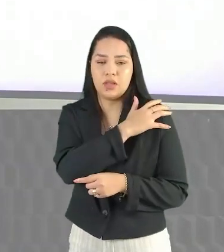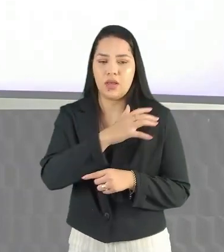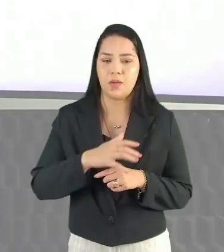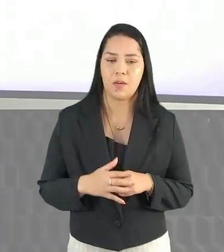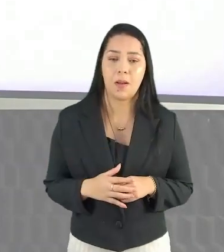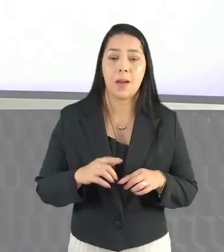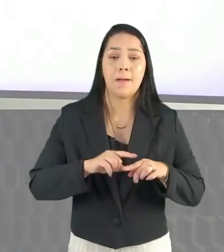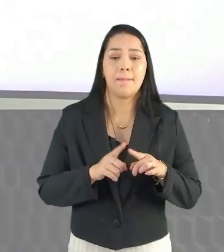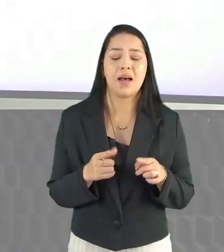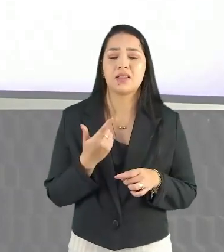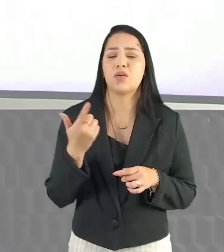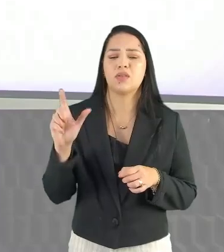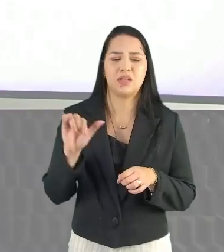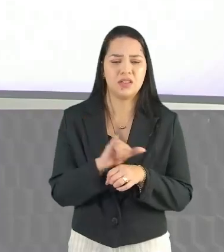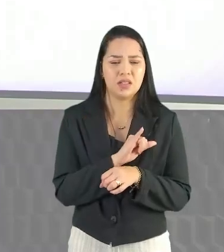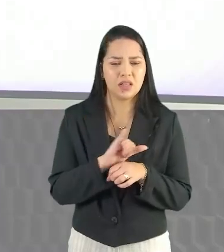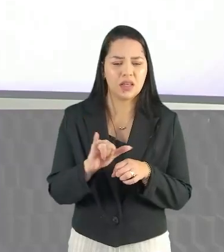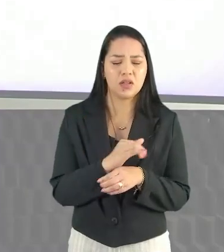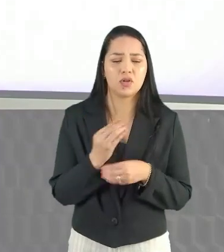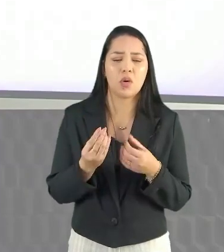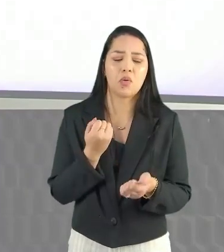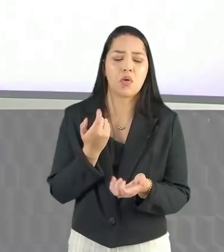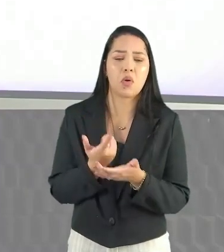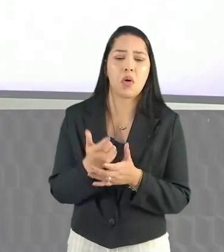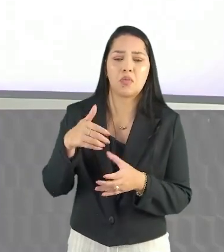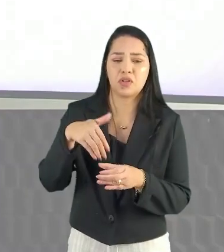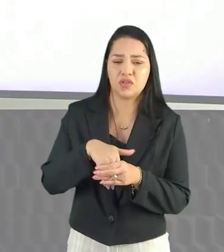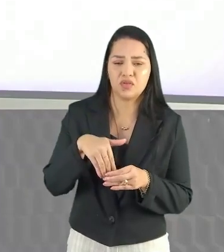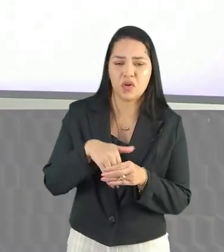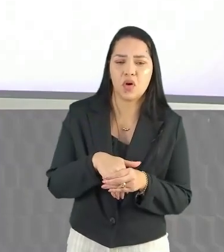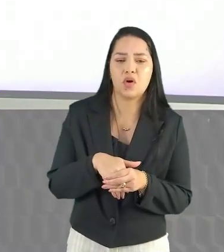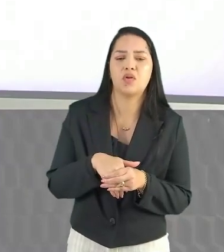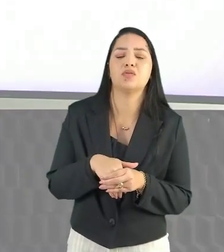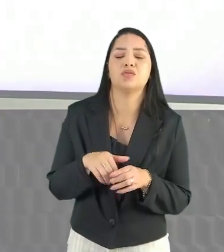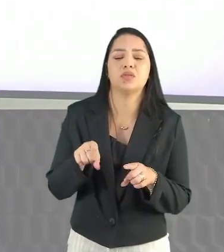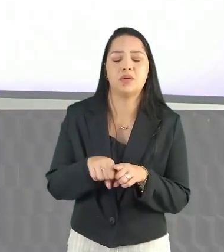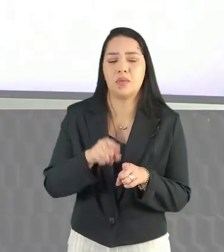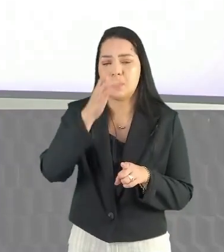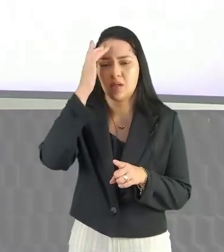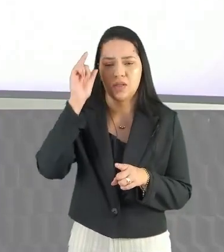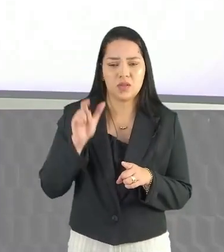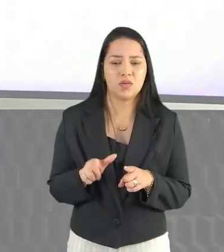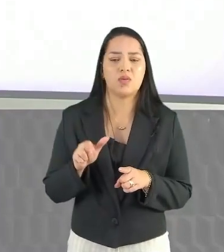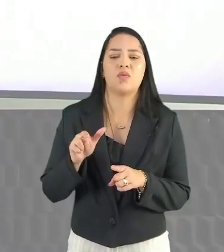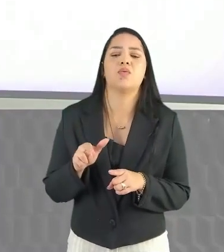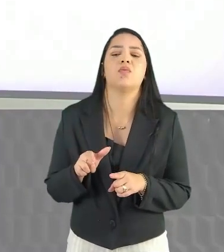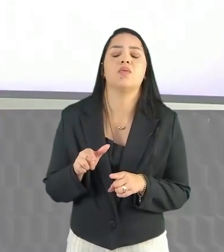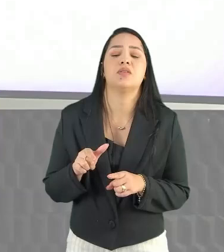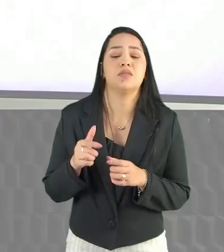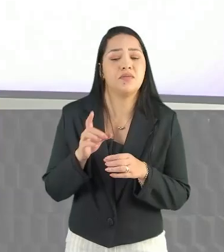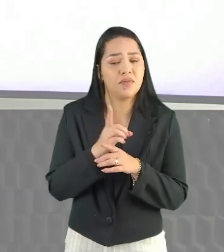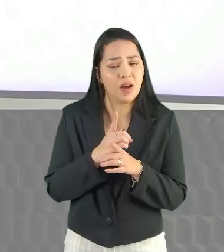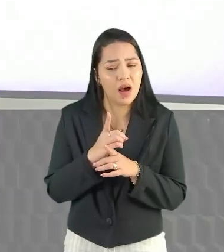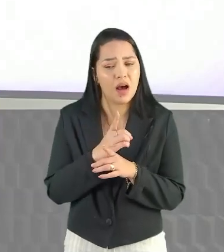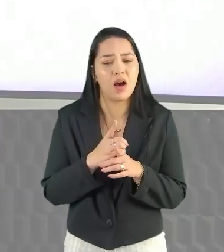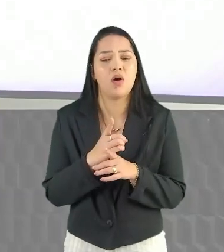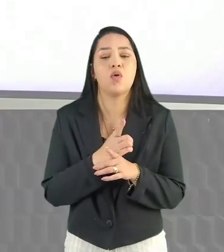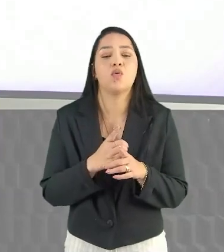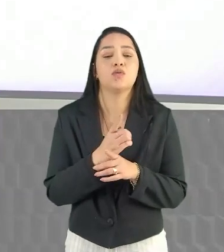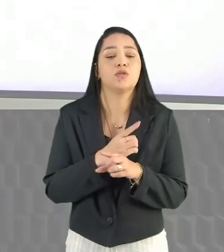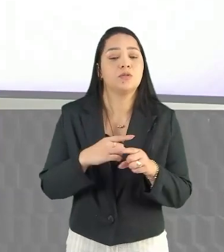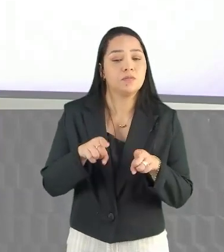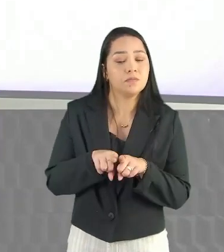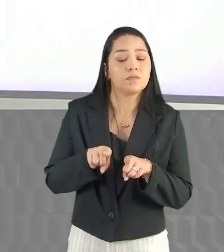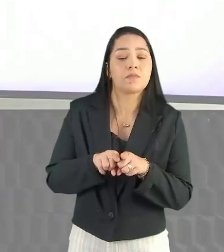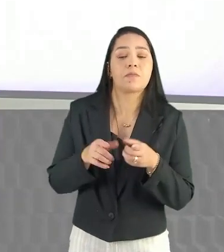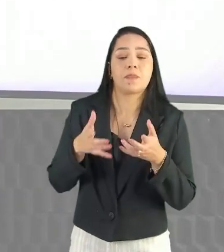coronel. Mas recorria-se também a outras estratégias, como compra de votos, eleitores fantasma, troca de favores, fraudes na apuração